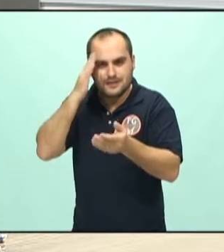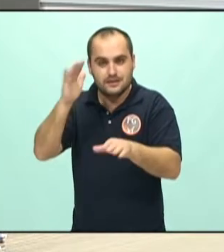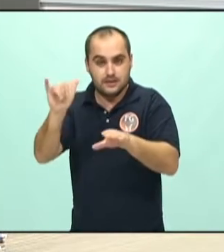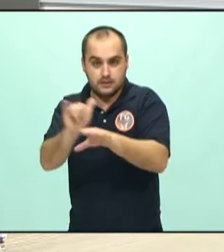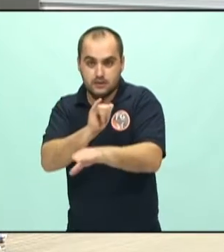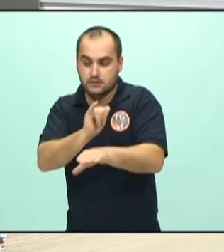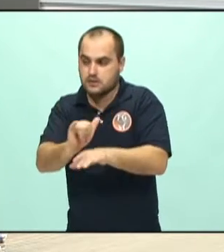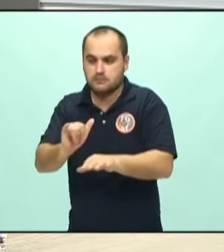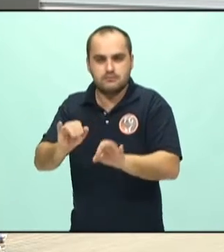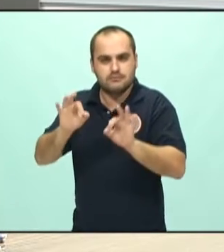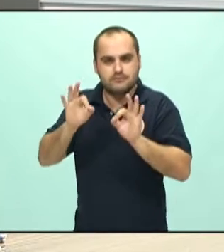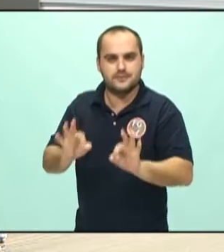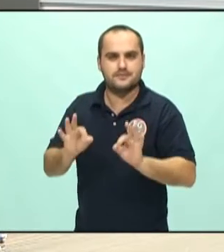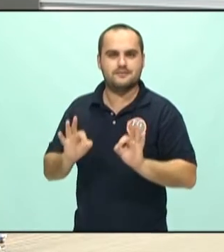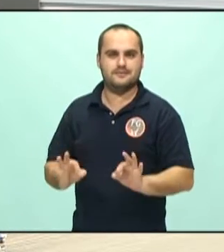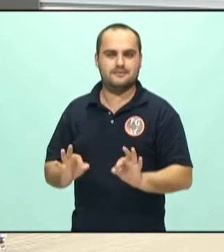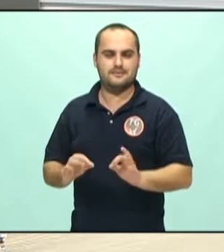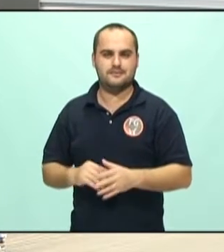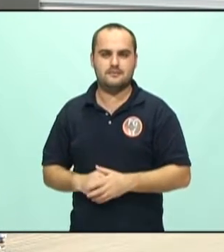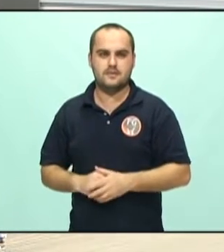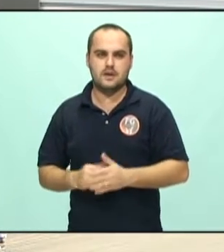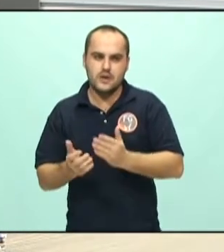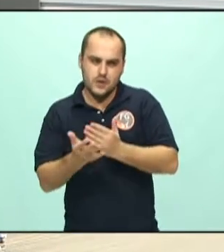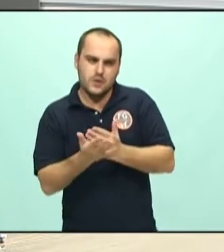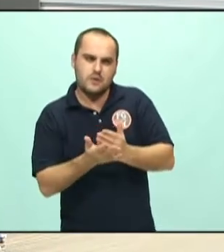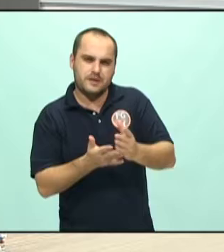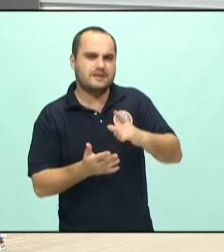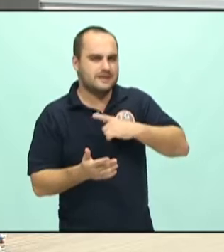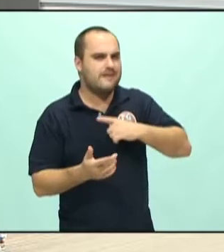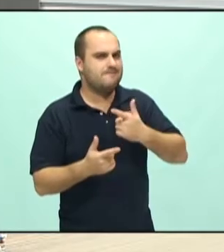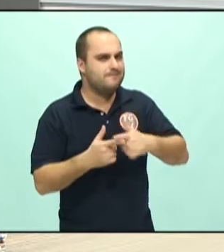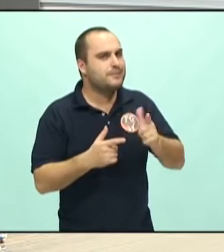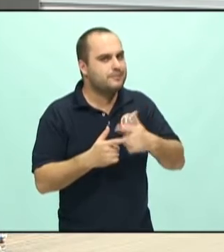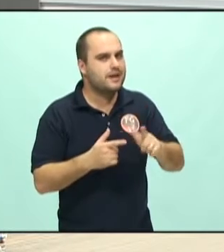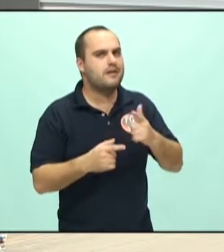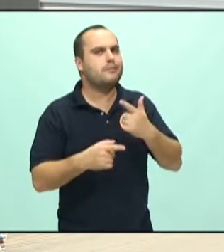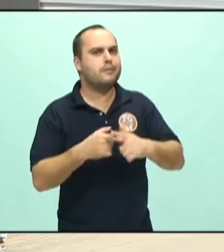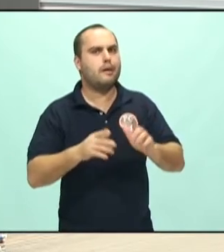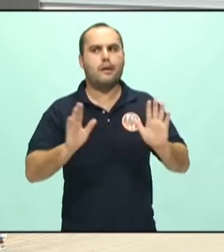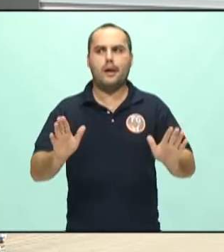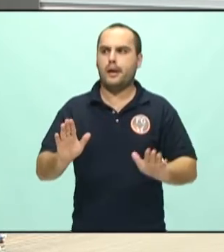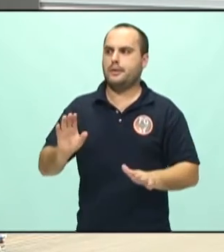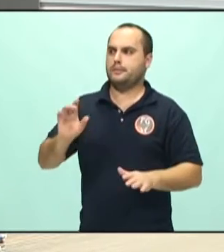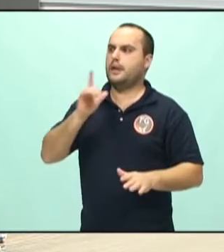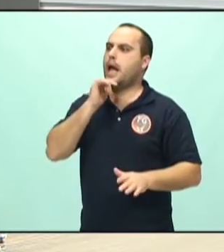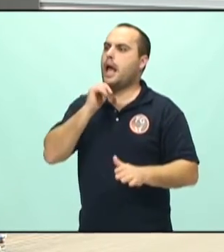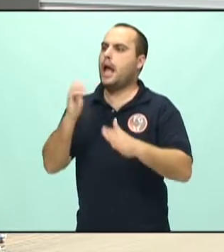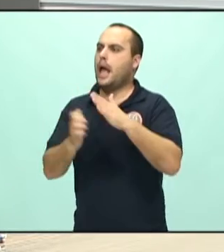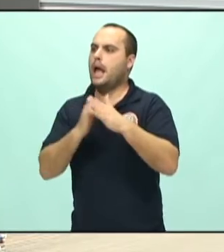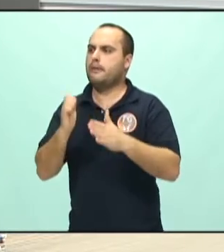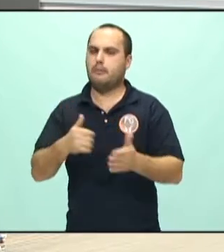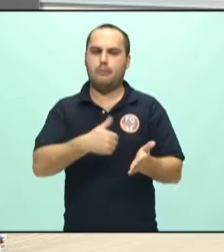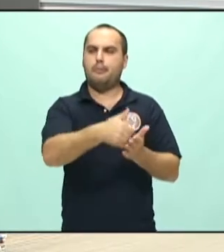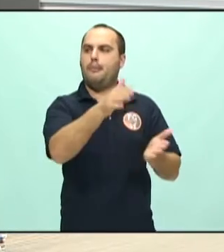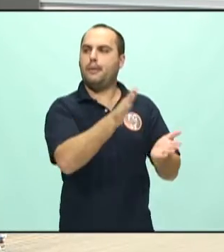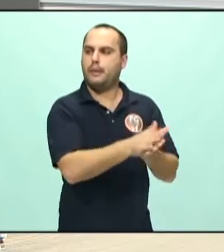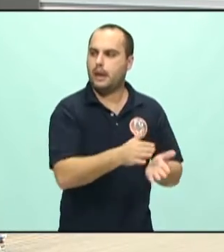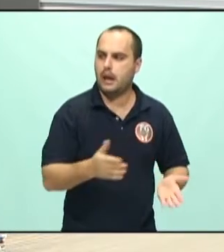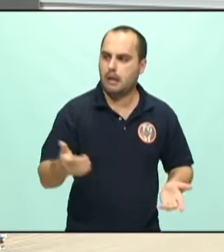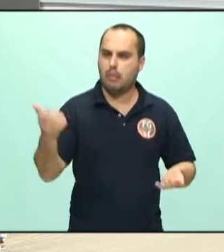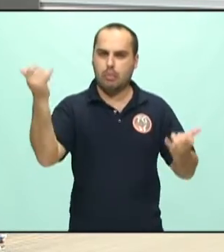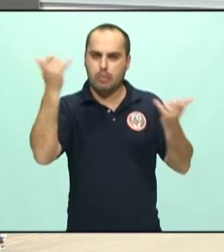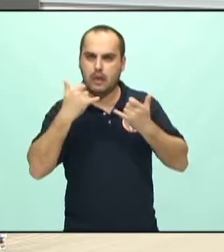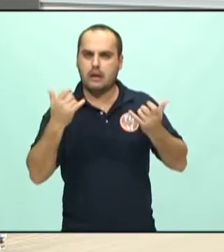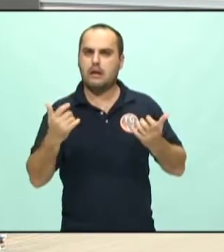minuciosa assim o começo houve um pouco de resistência porque ao semasa está vindo mimo tatá vindo me notificar mas não é esse